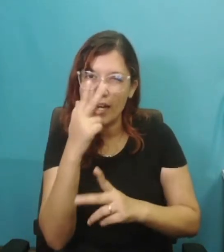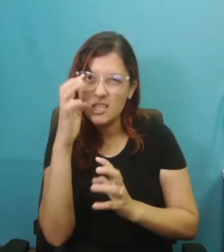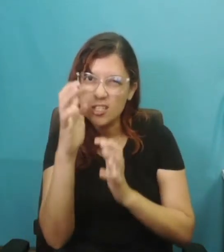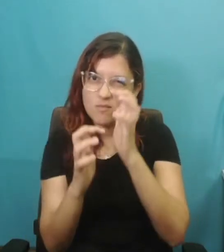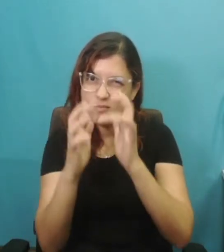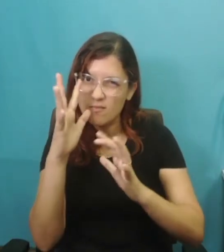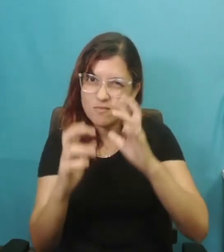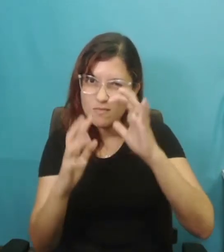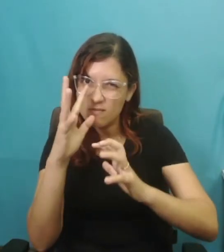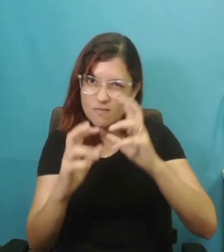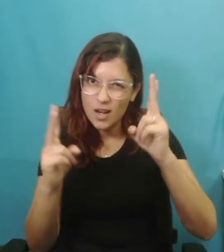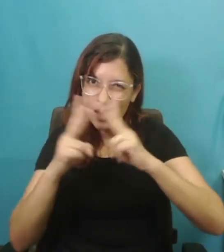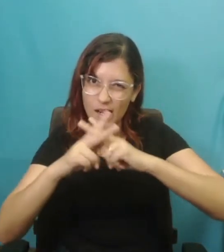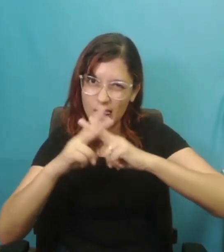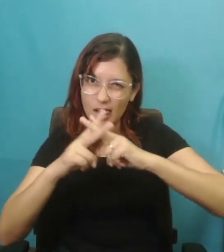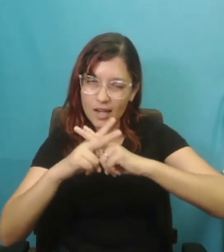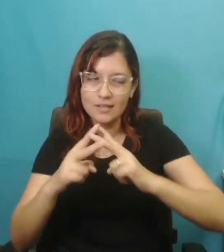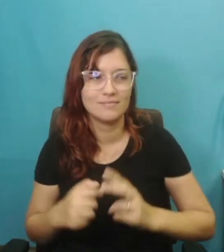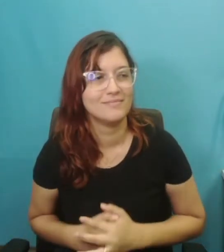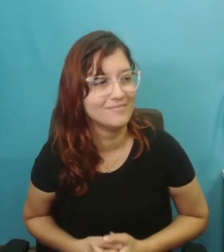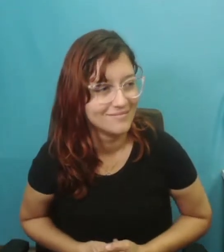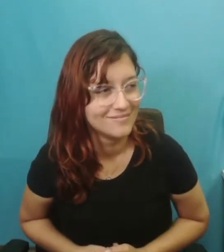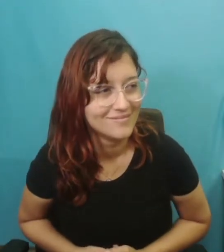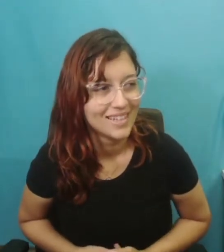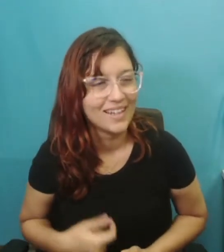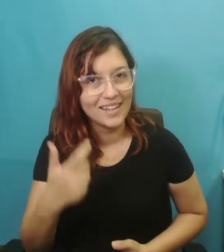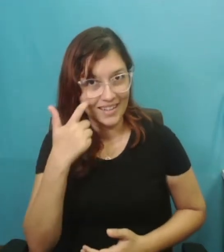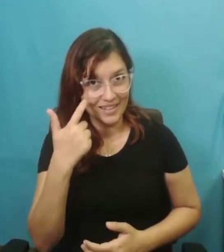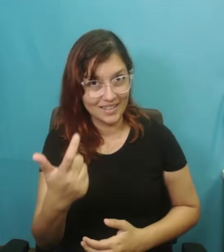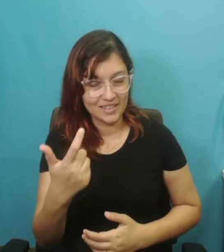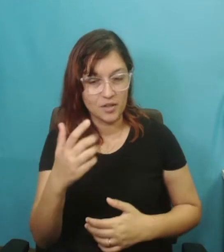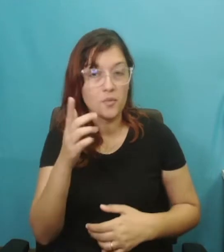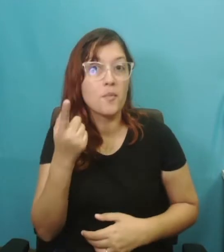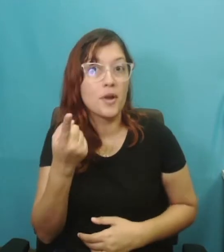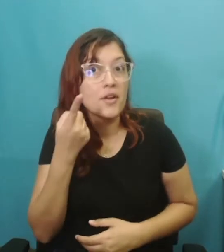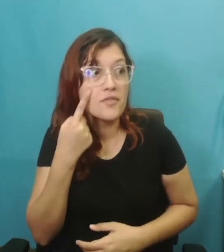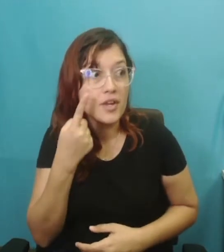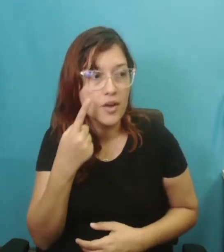Então parece que essas duas forças estão brigando.